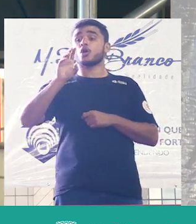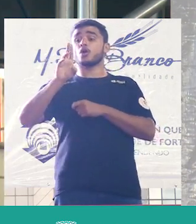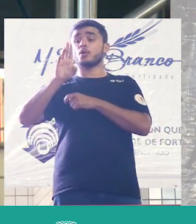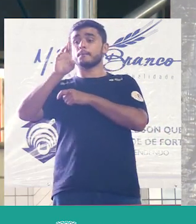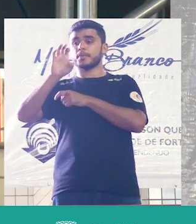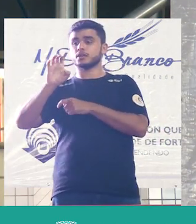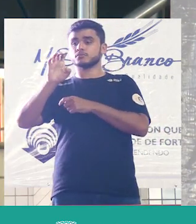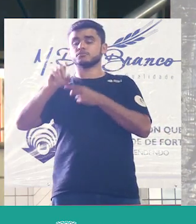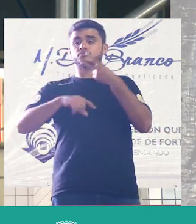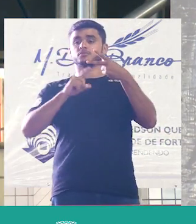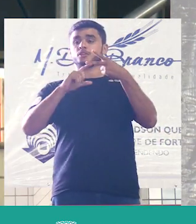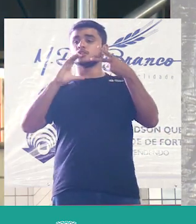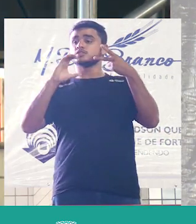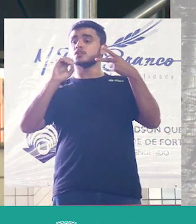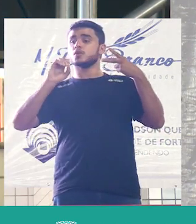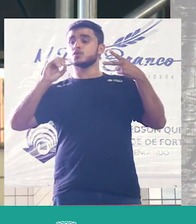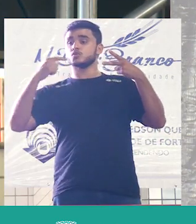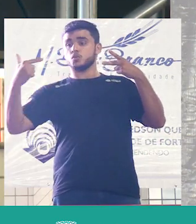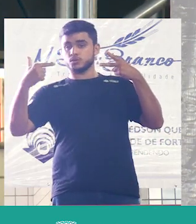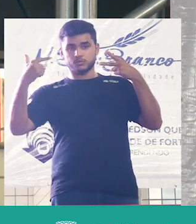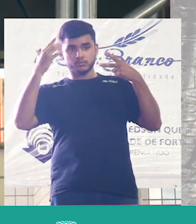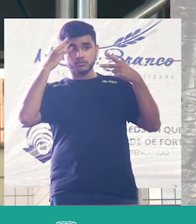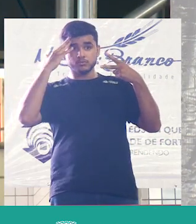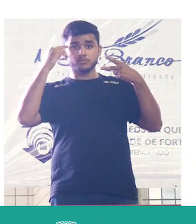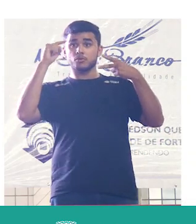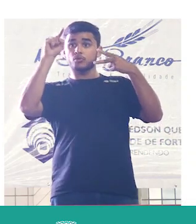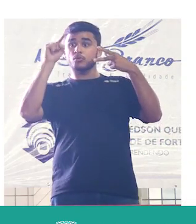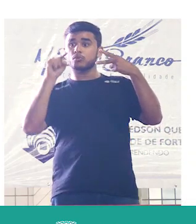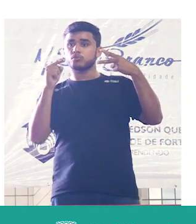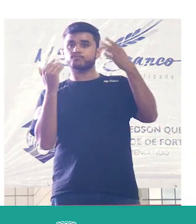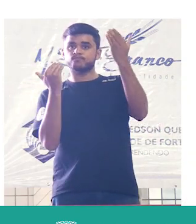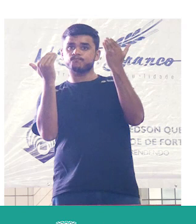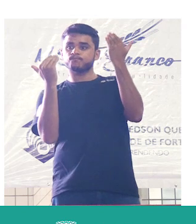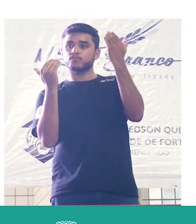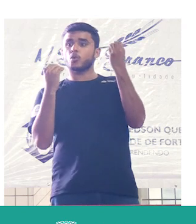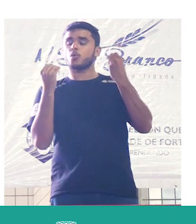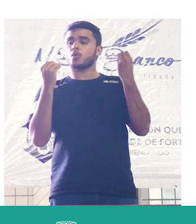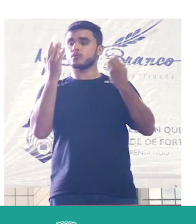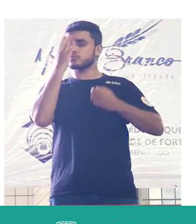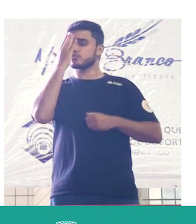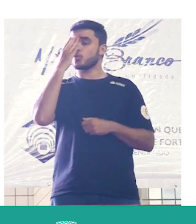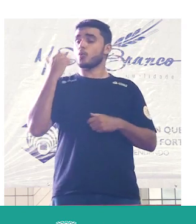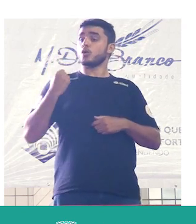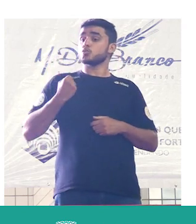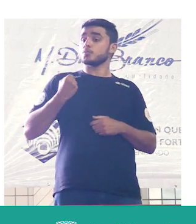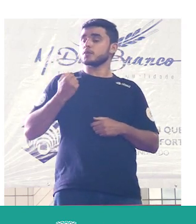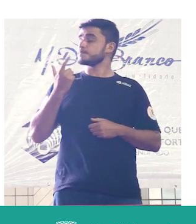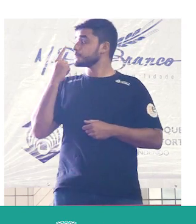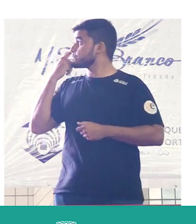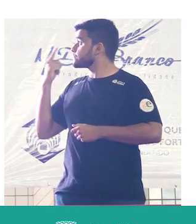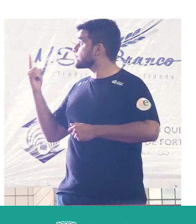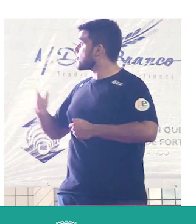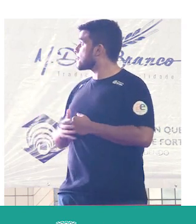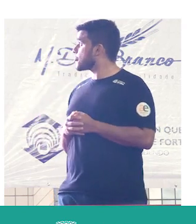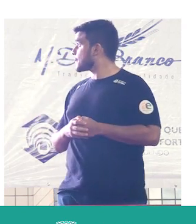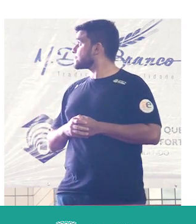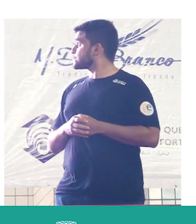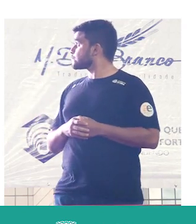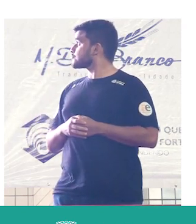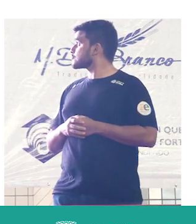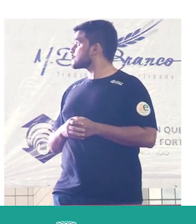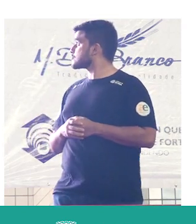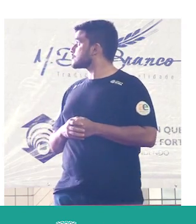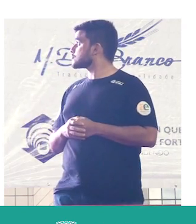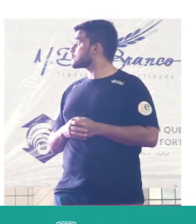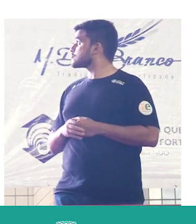CO2. Identificou os 2? Vê a proporção entre eles. A proporção é dada pelos coeficientes,